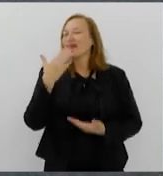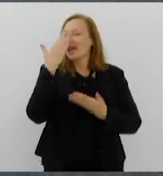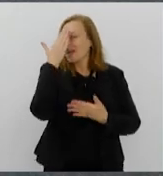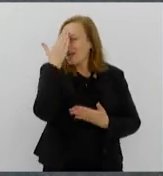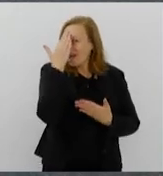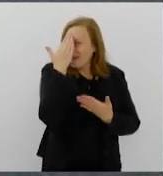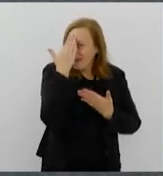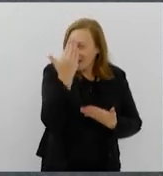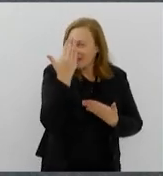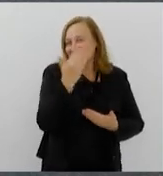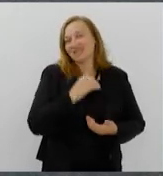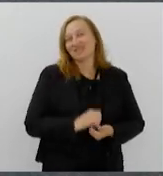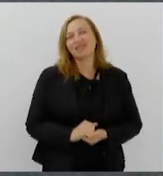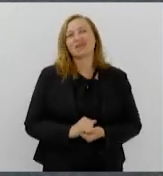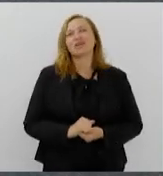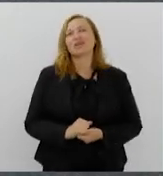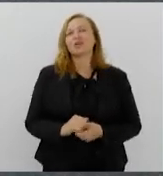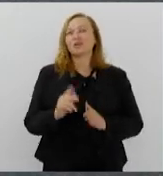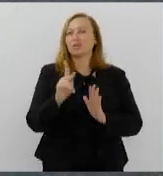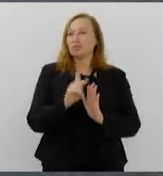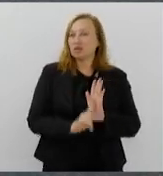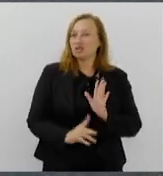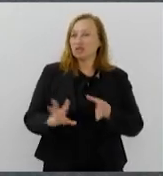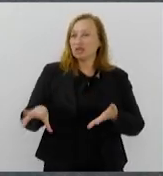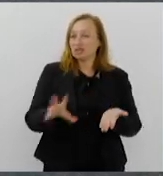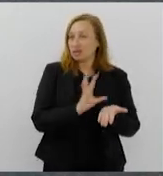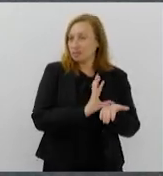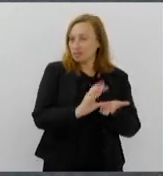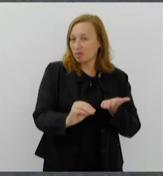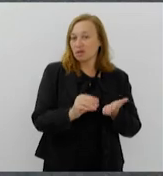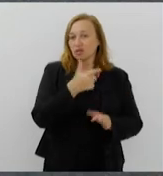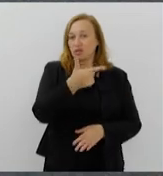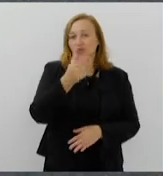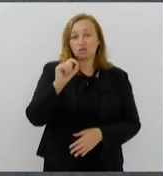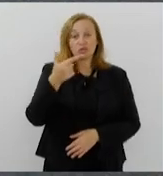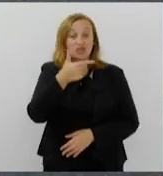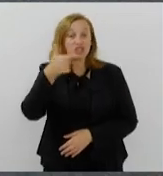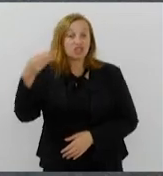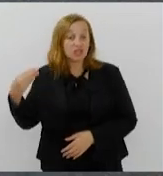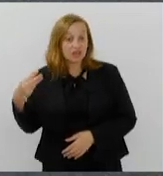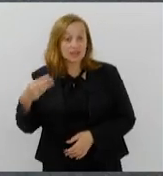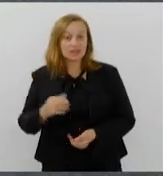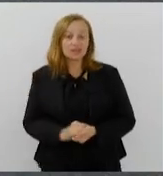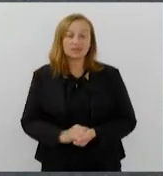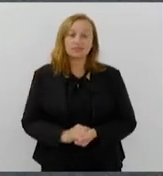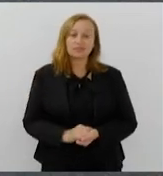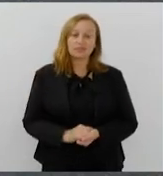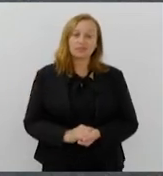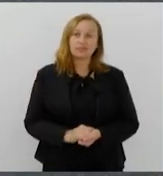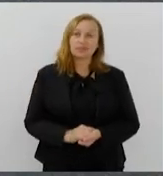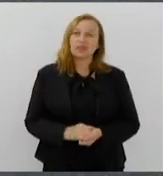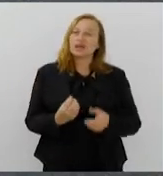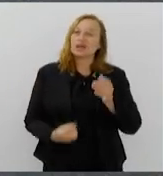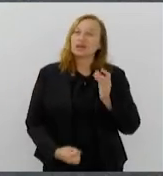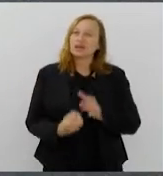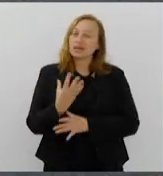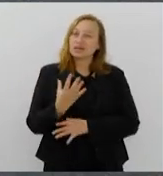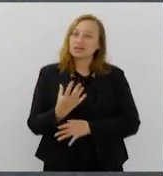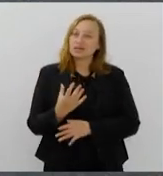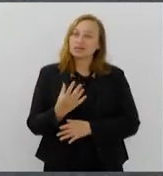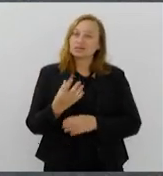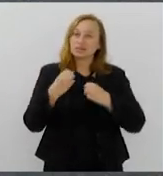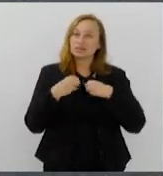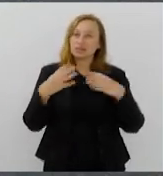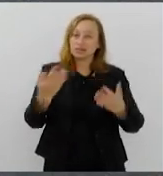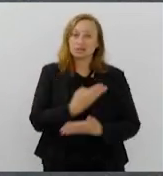agradecer, o projeto está em pauta, esse projeto ele é de 2023, ele é fruto da construção das